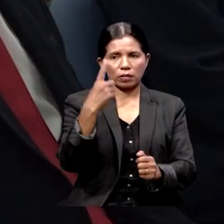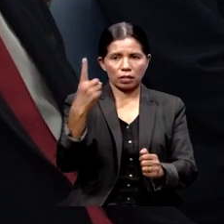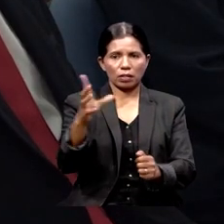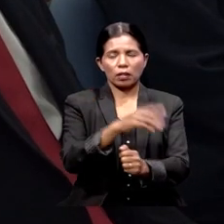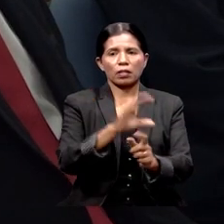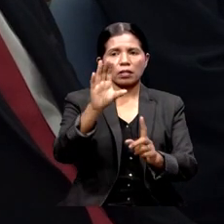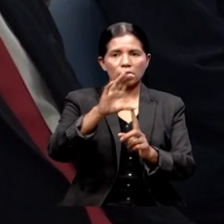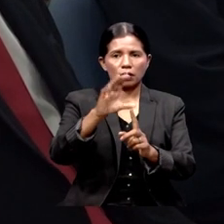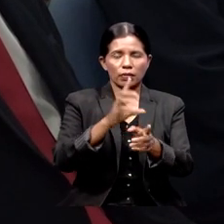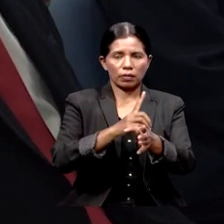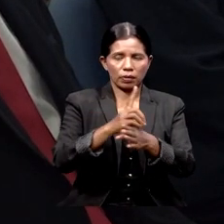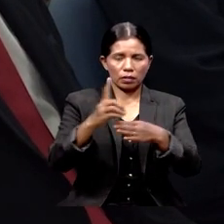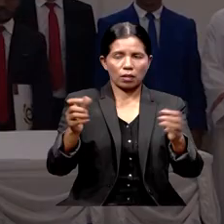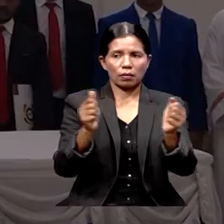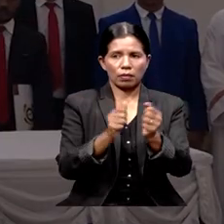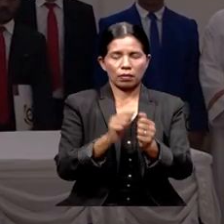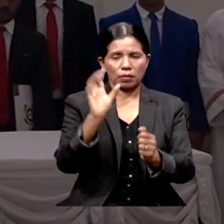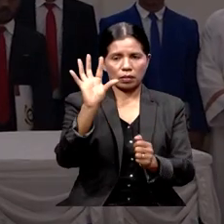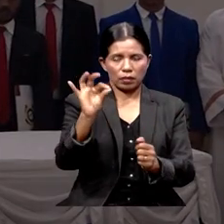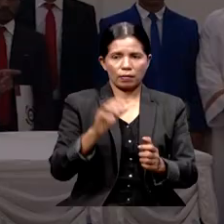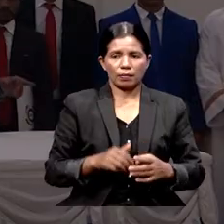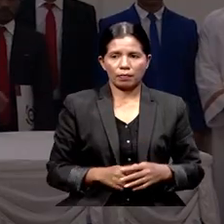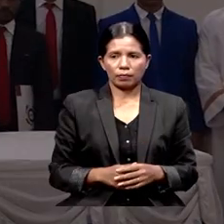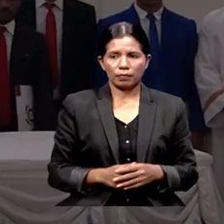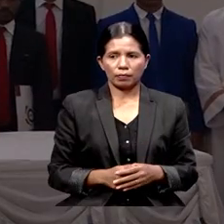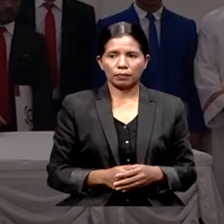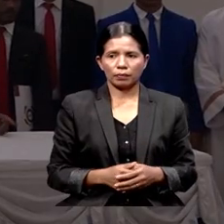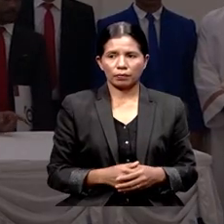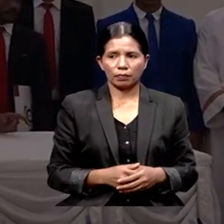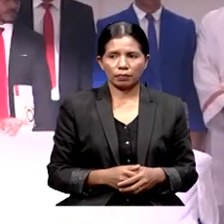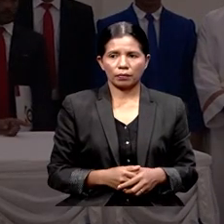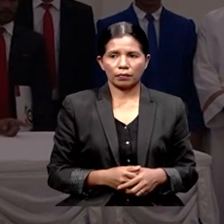no cargo chefe departamento Hamutuk na Insia. Equipa cobertura, GMN.